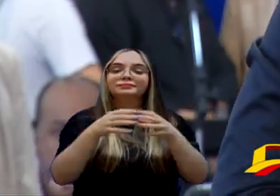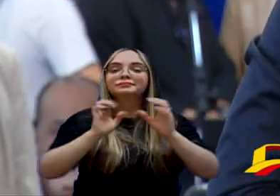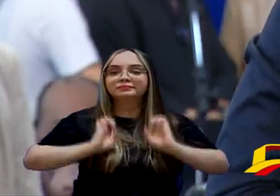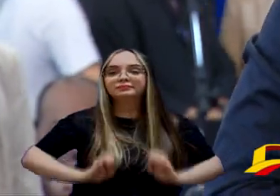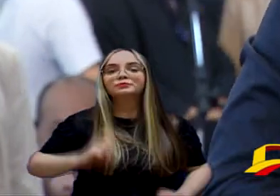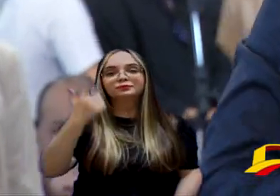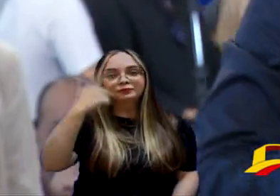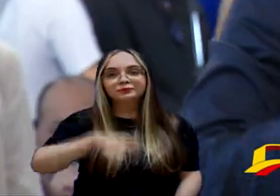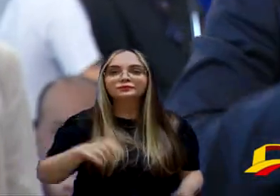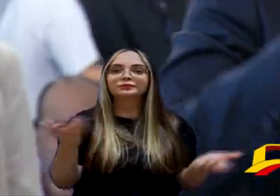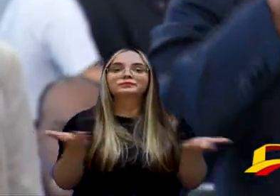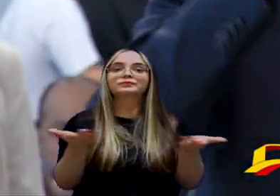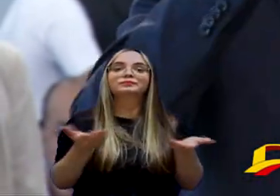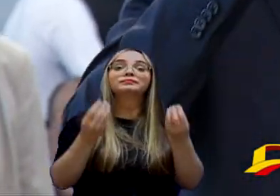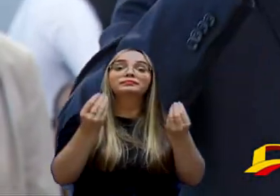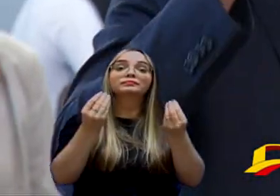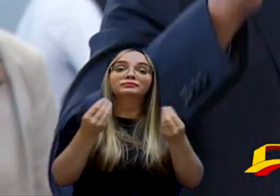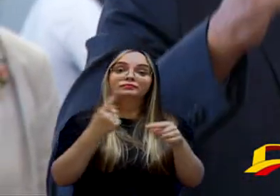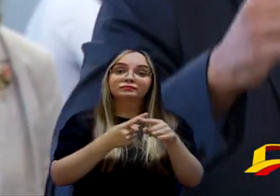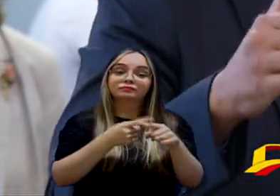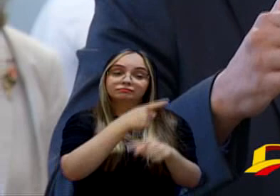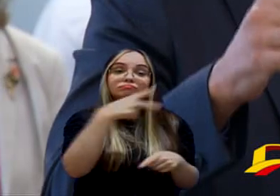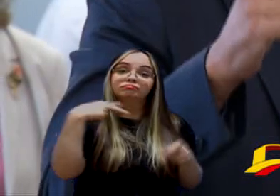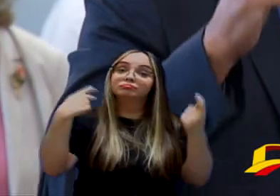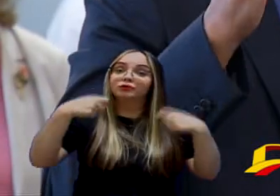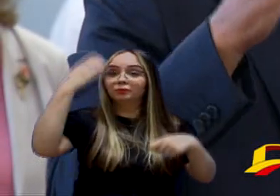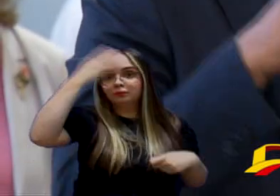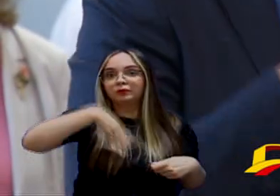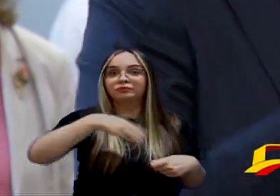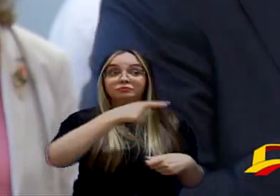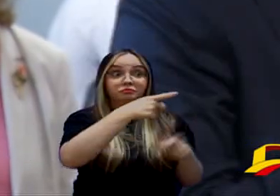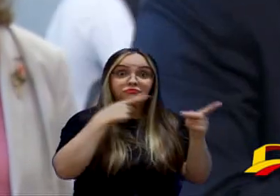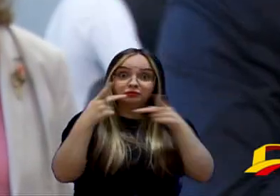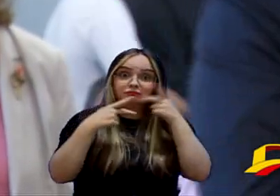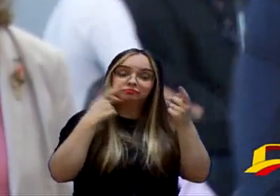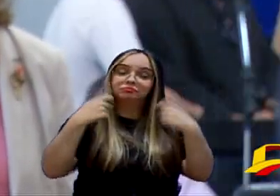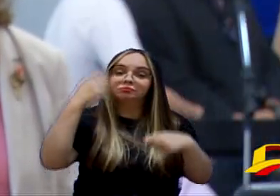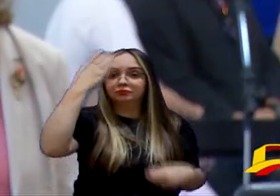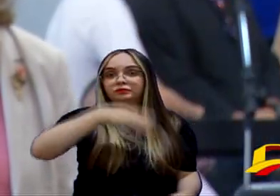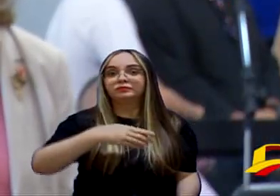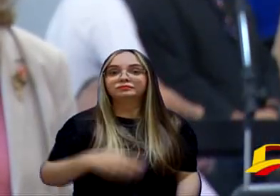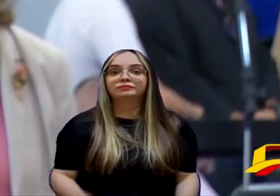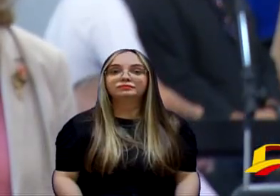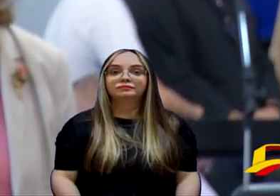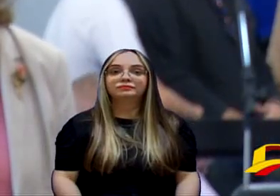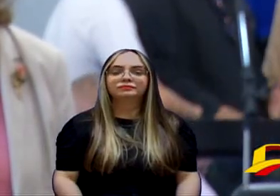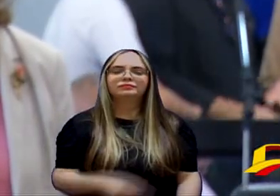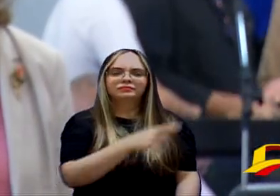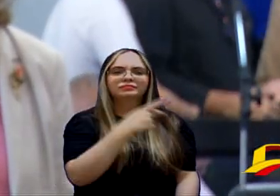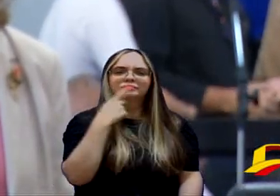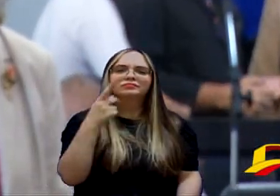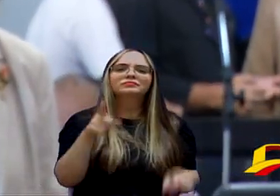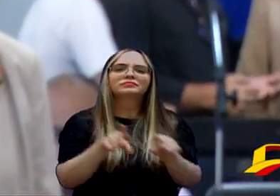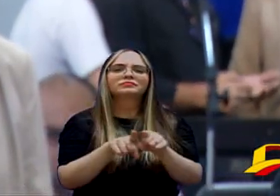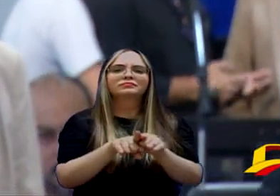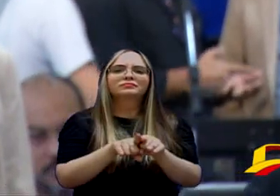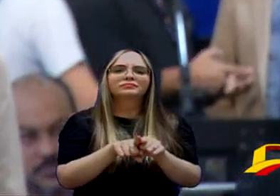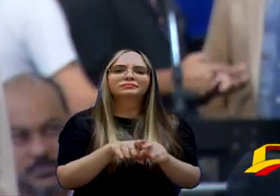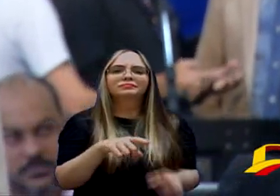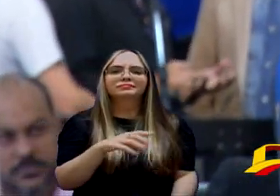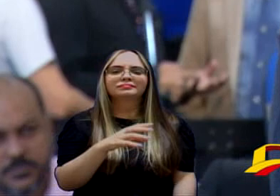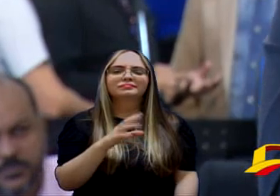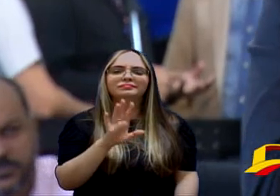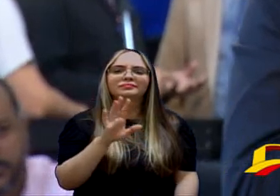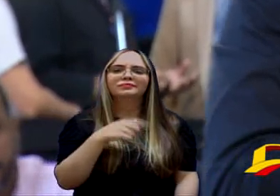comissão de ética agora para que a vereadora vai provar e isso que ela está falando em relação ao fala Vereador